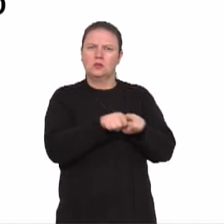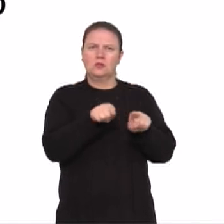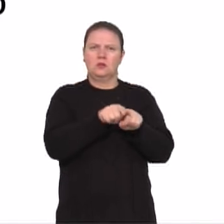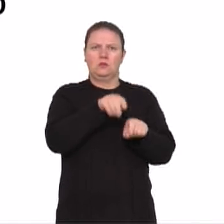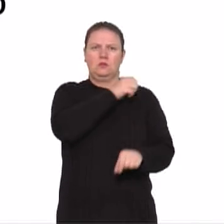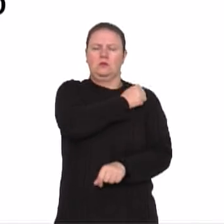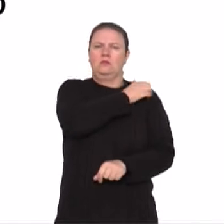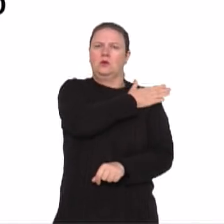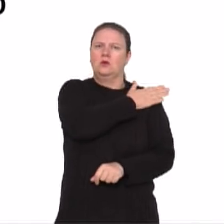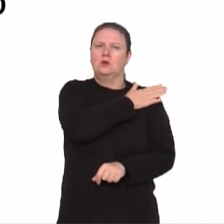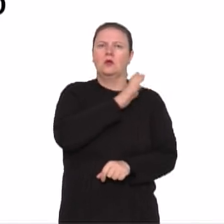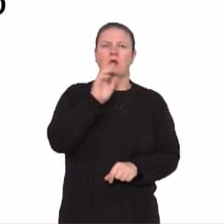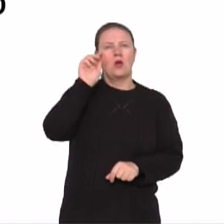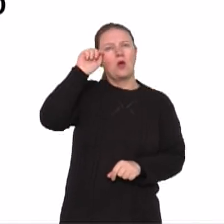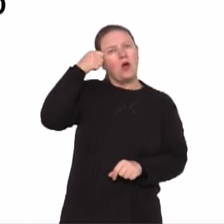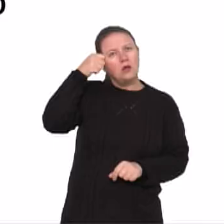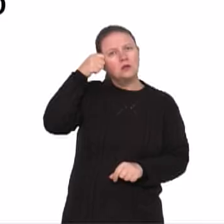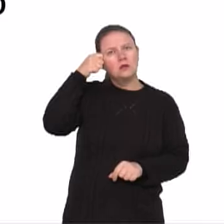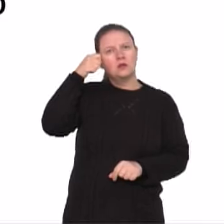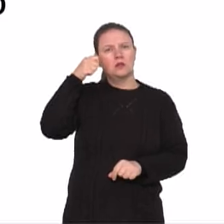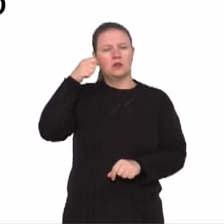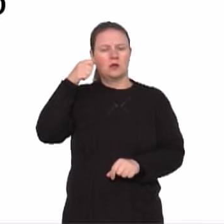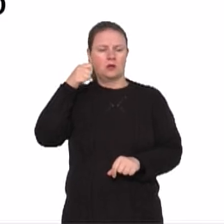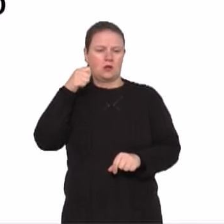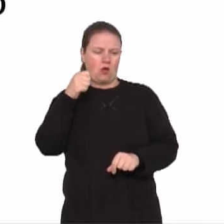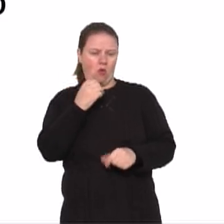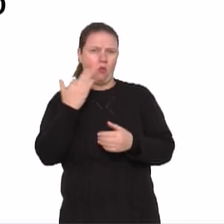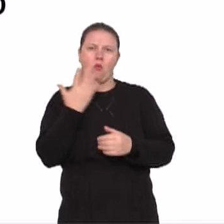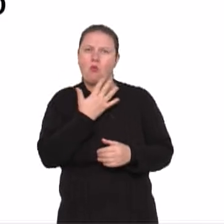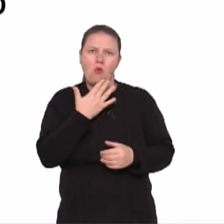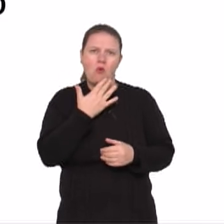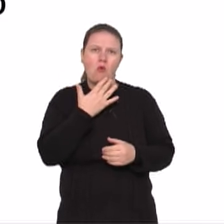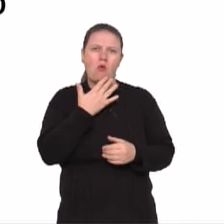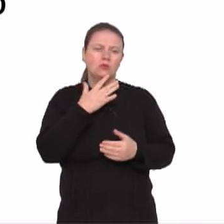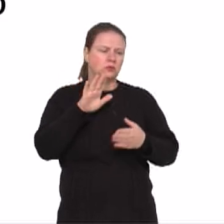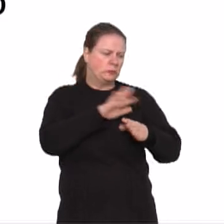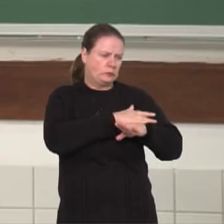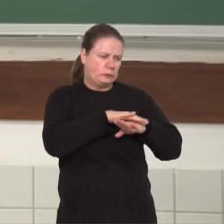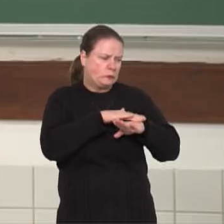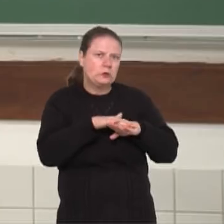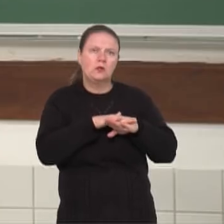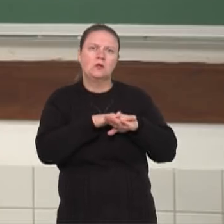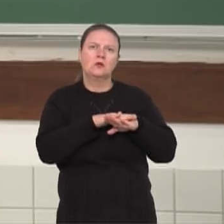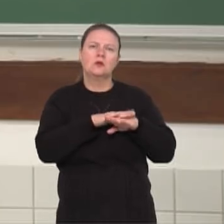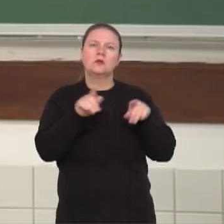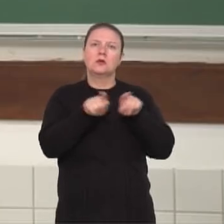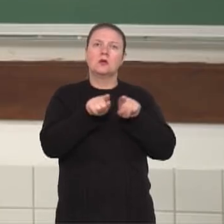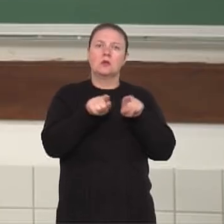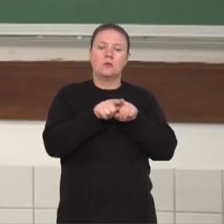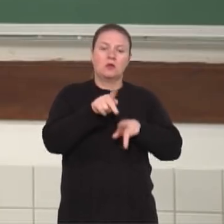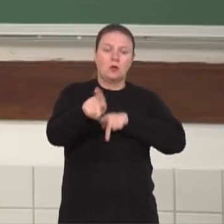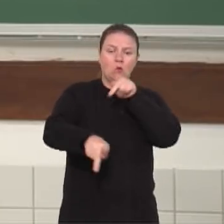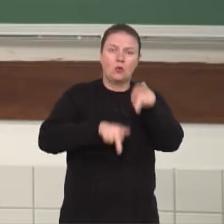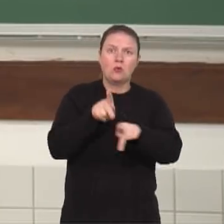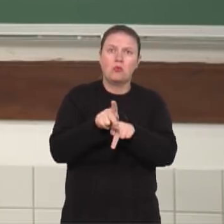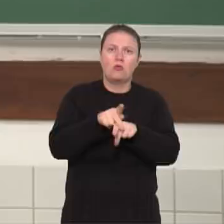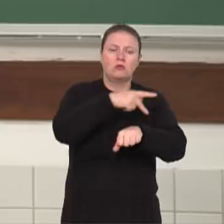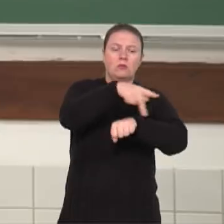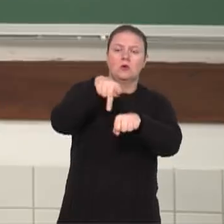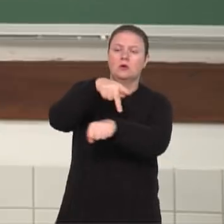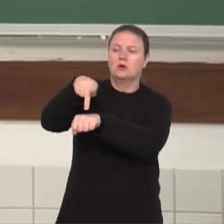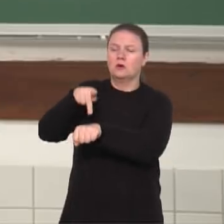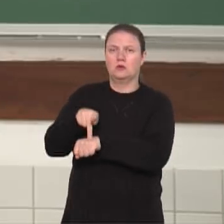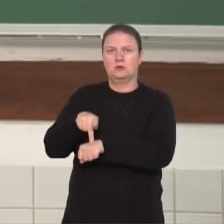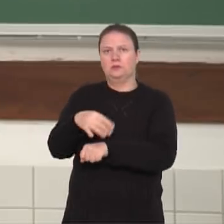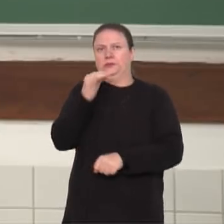de raça, cor, etnia, religião ou procedência nacional. Procedência nacional é o quê? Eu sou de